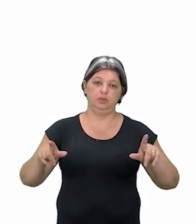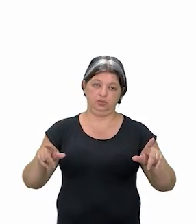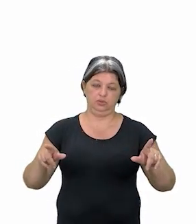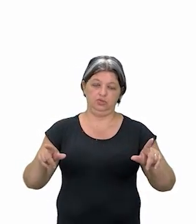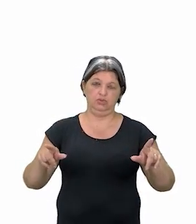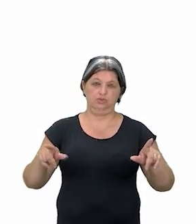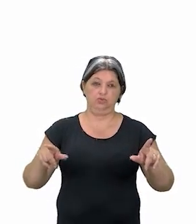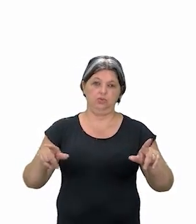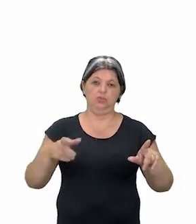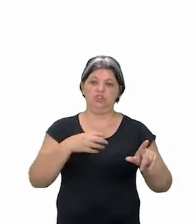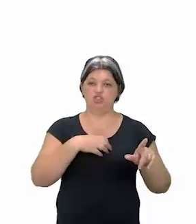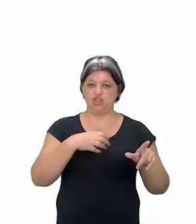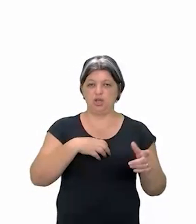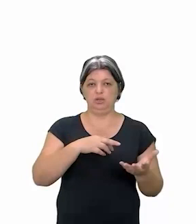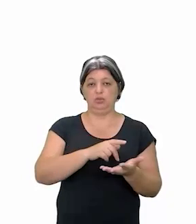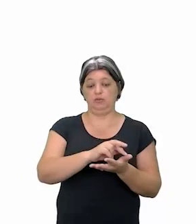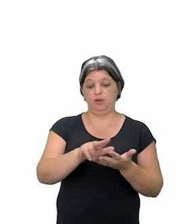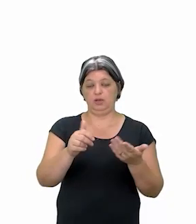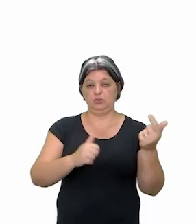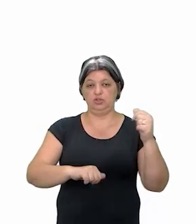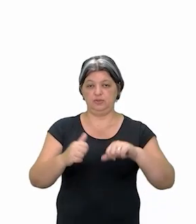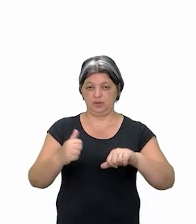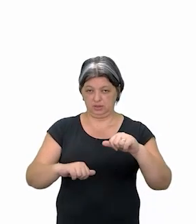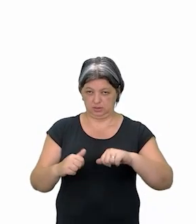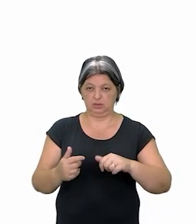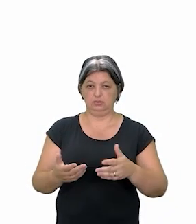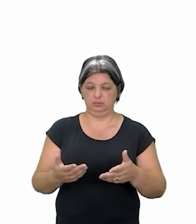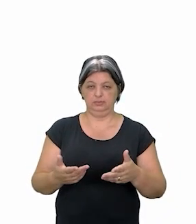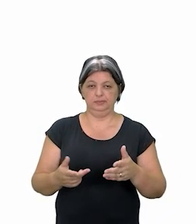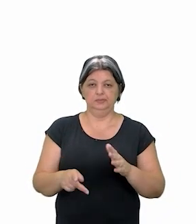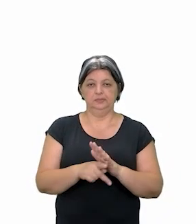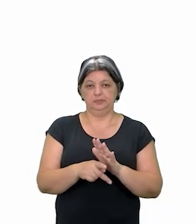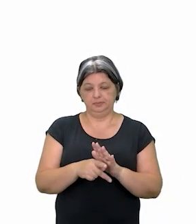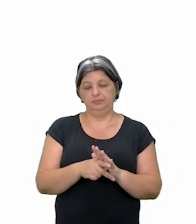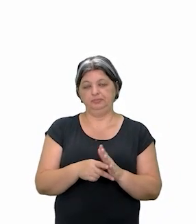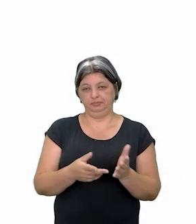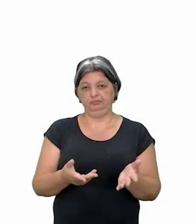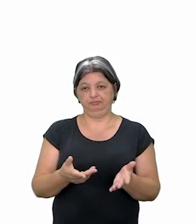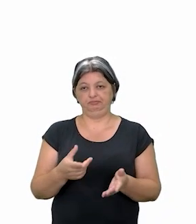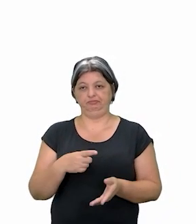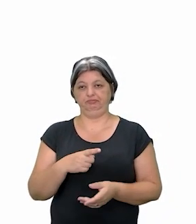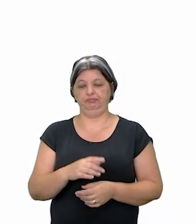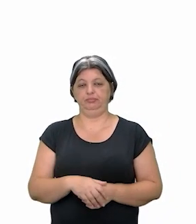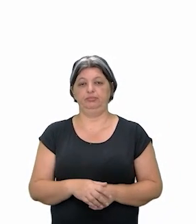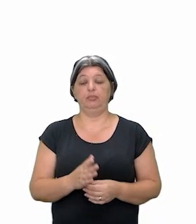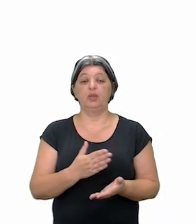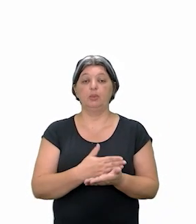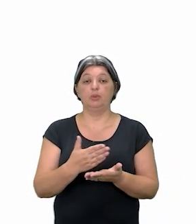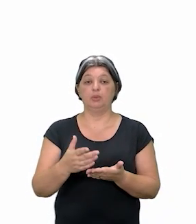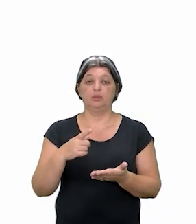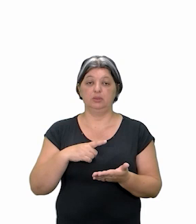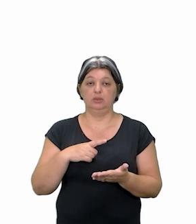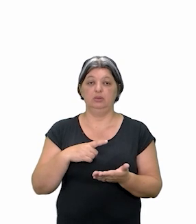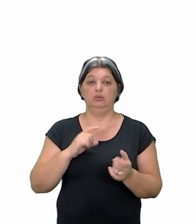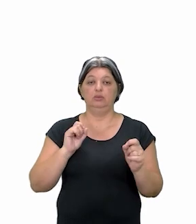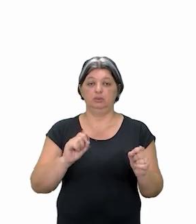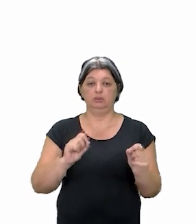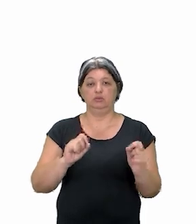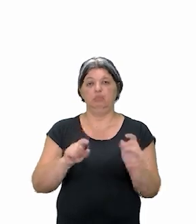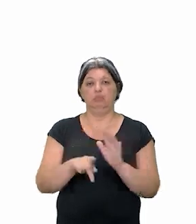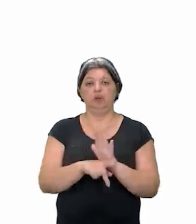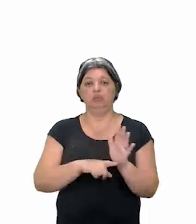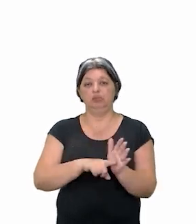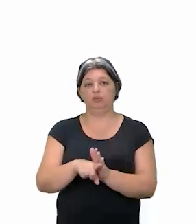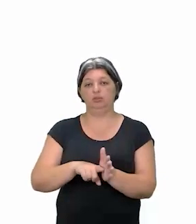diferentes maneiras de se avaliar, ou então das diferentes modalidades de avaliação. Então, para começar, a gente tem a avaliação